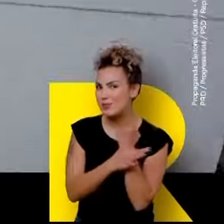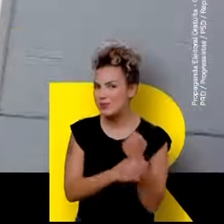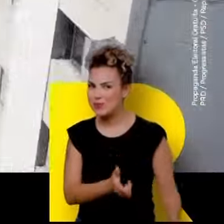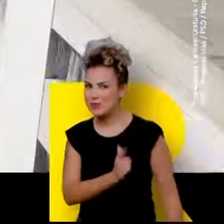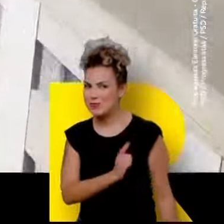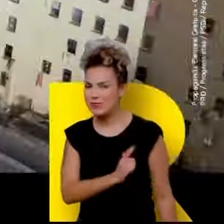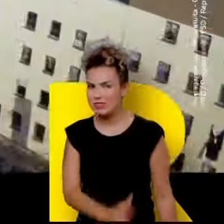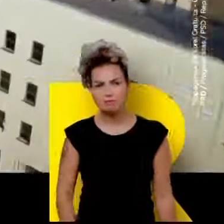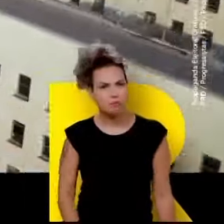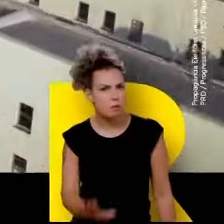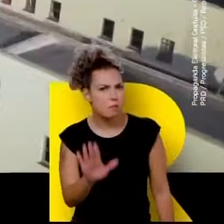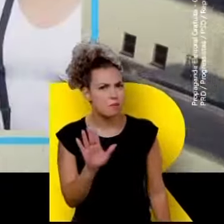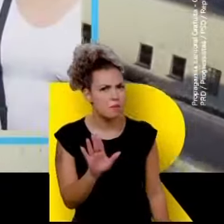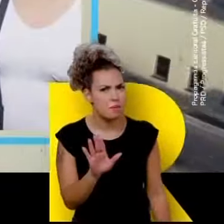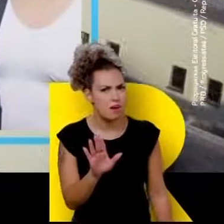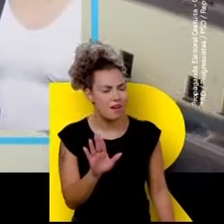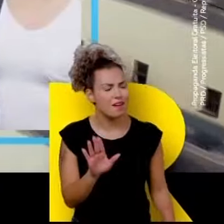segura.